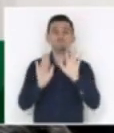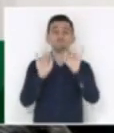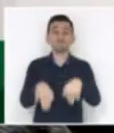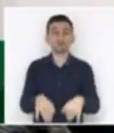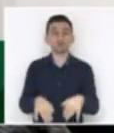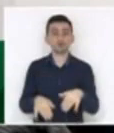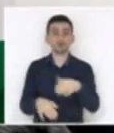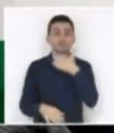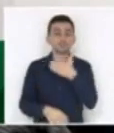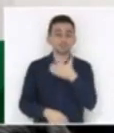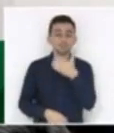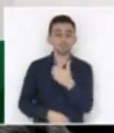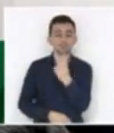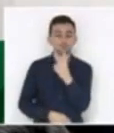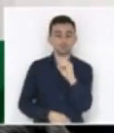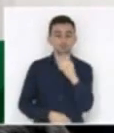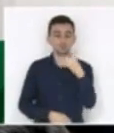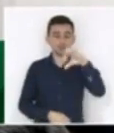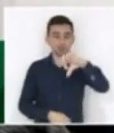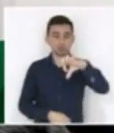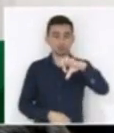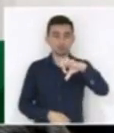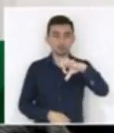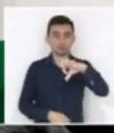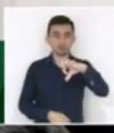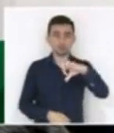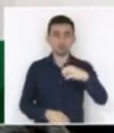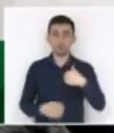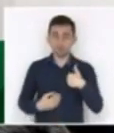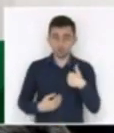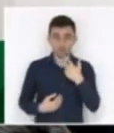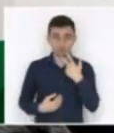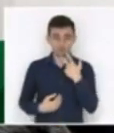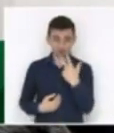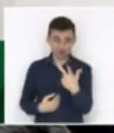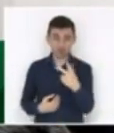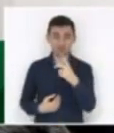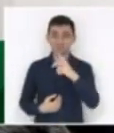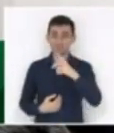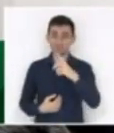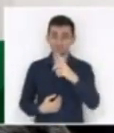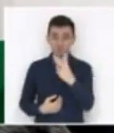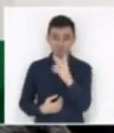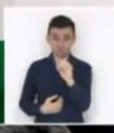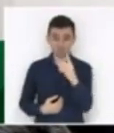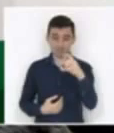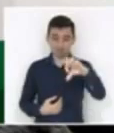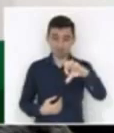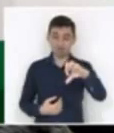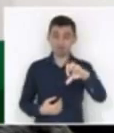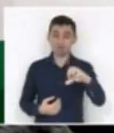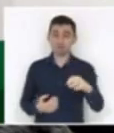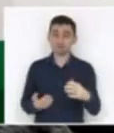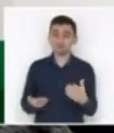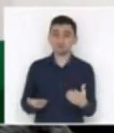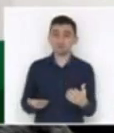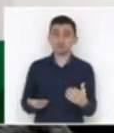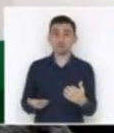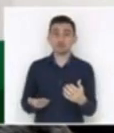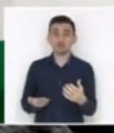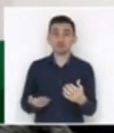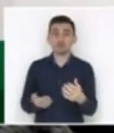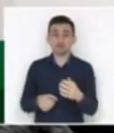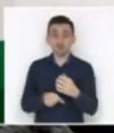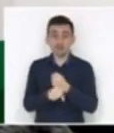de 2019. E quando falo dezembro de 2019, nós já estamos falando em